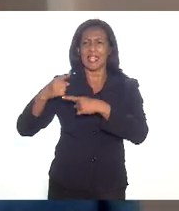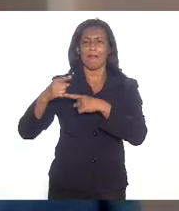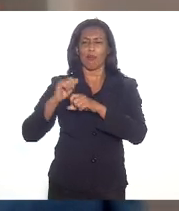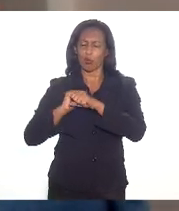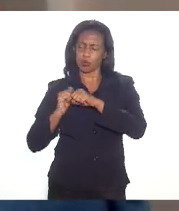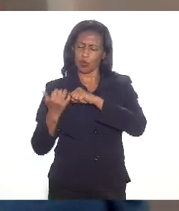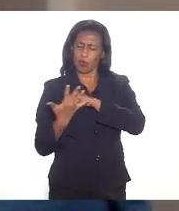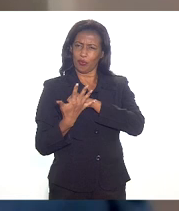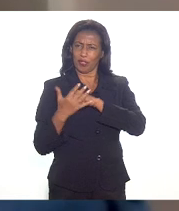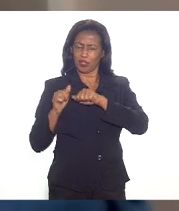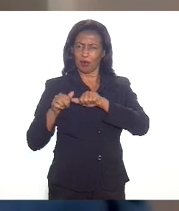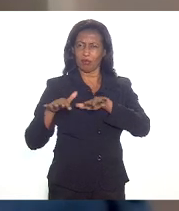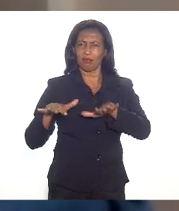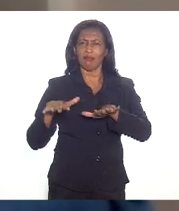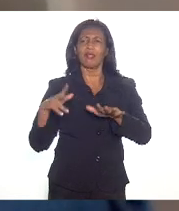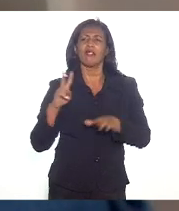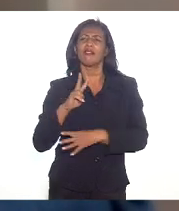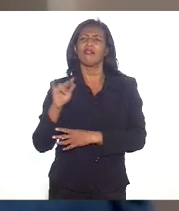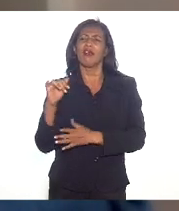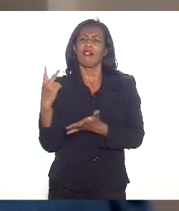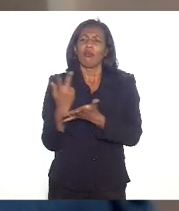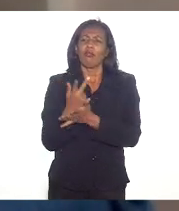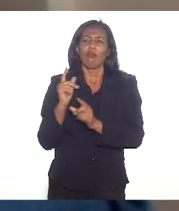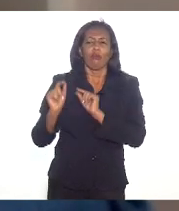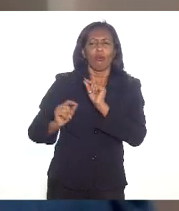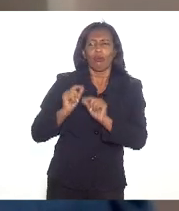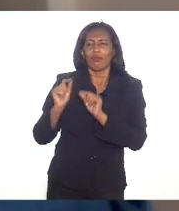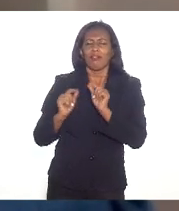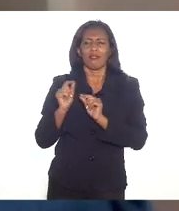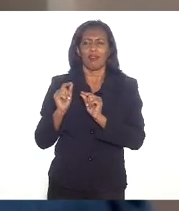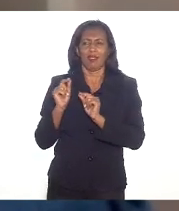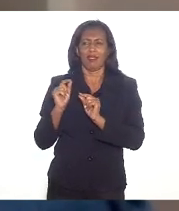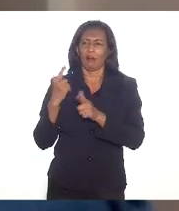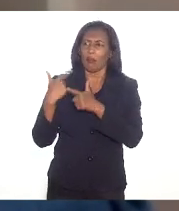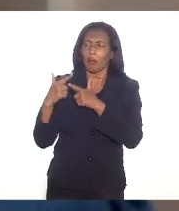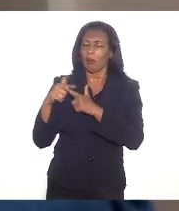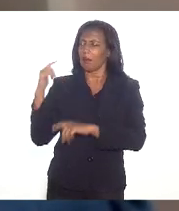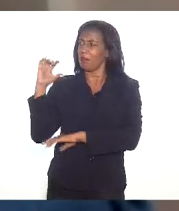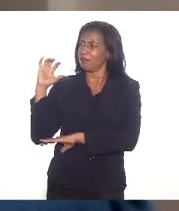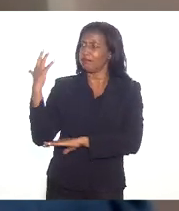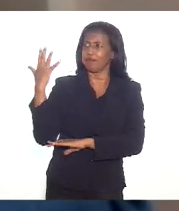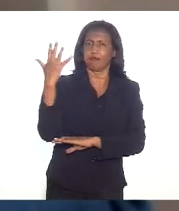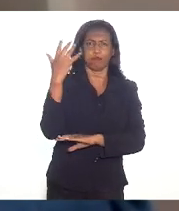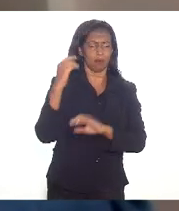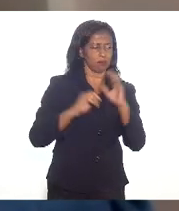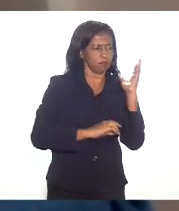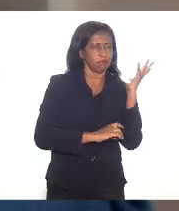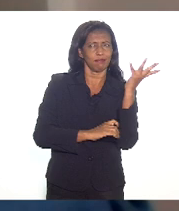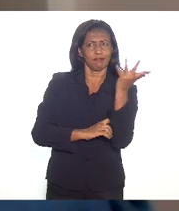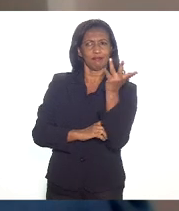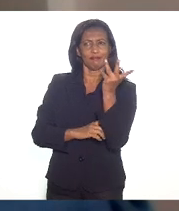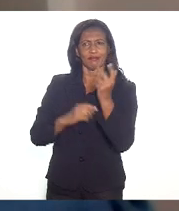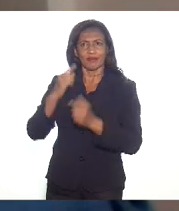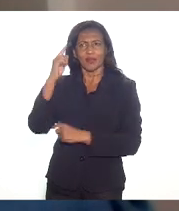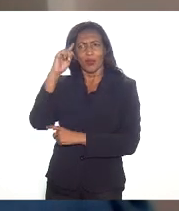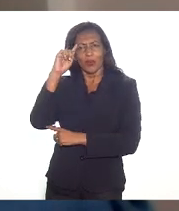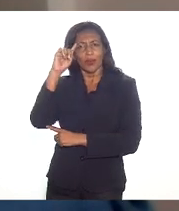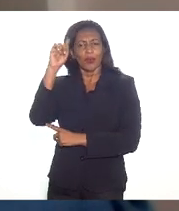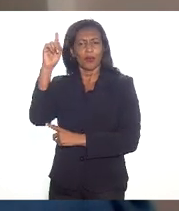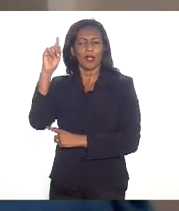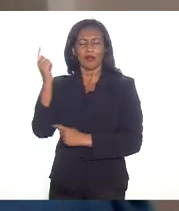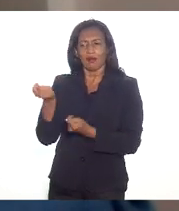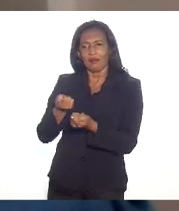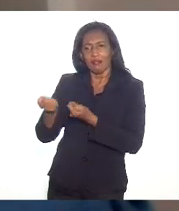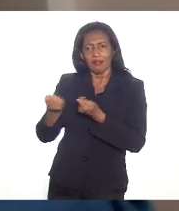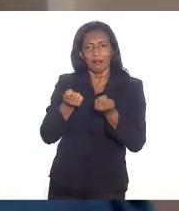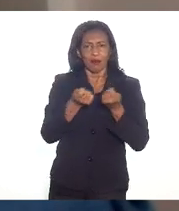só pós-Covid, com todo esse dilema ambiental que a gente vive, com uma ideia de financiarização da